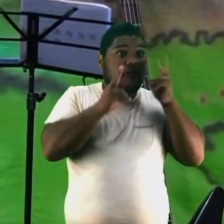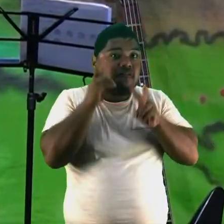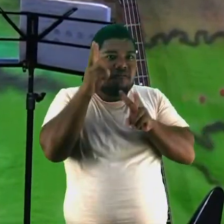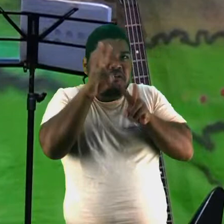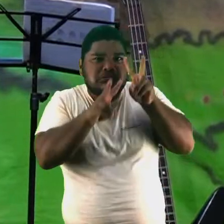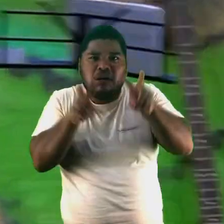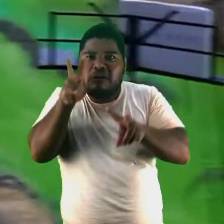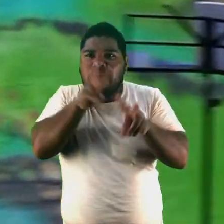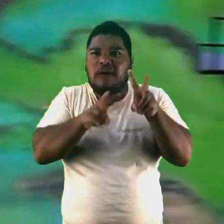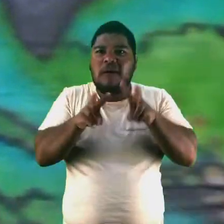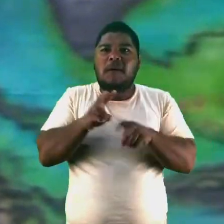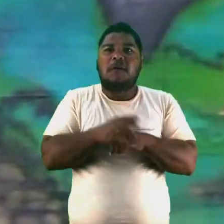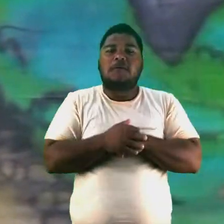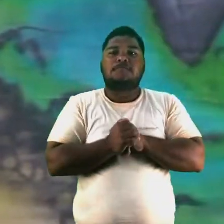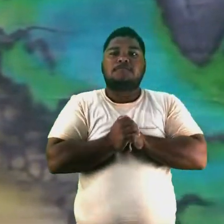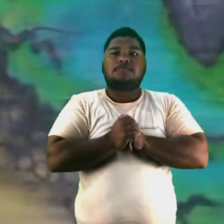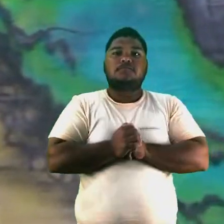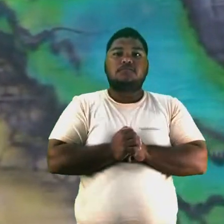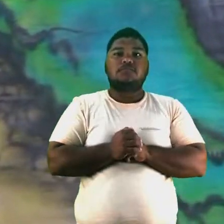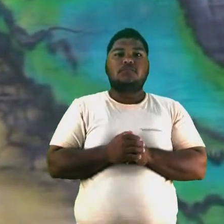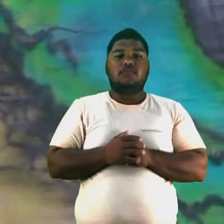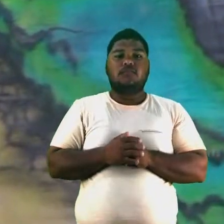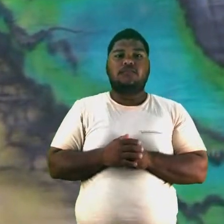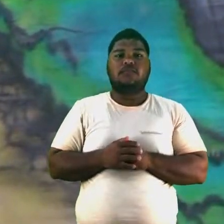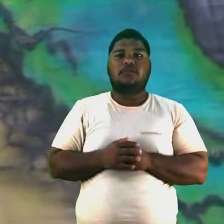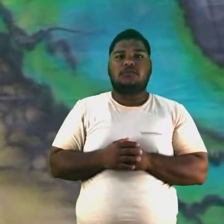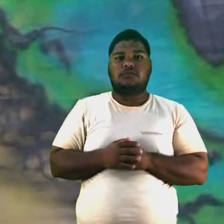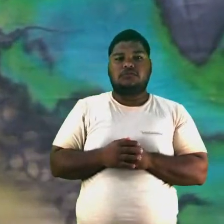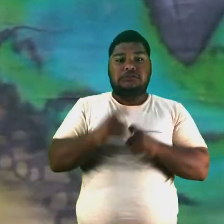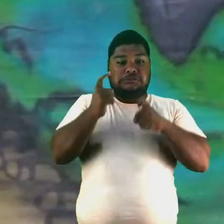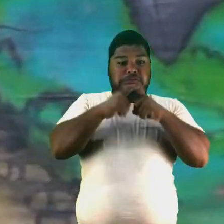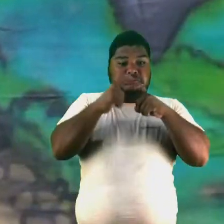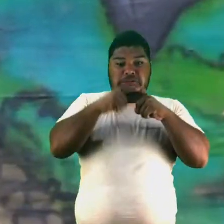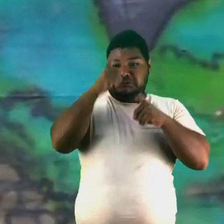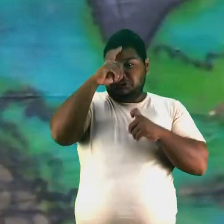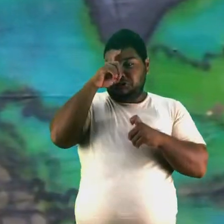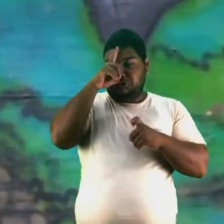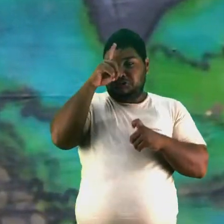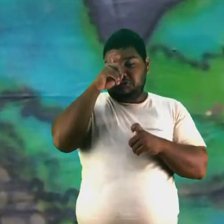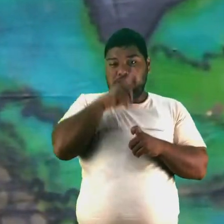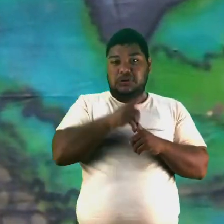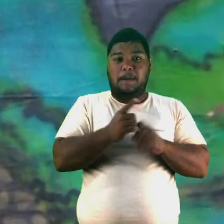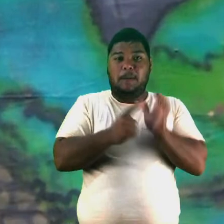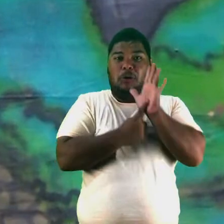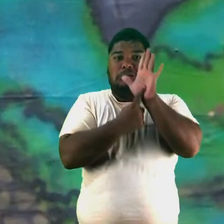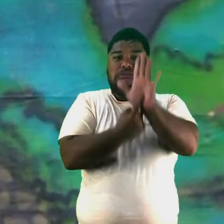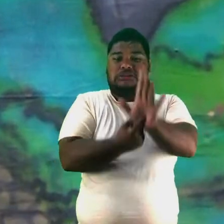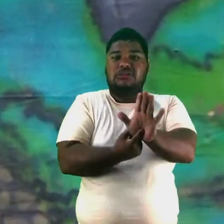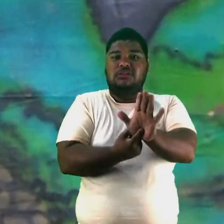visualizado por imagens, exame de imagens do cérebro, na prática.